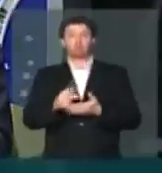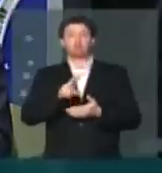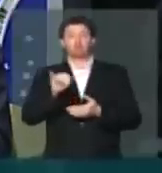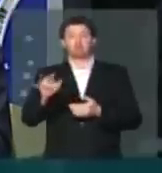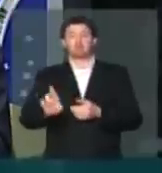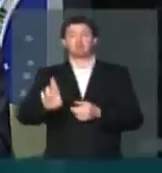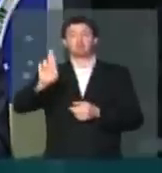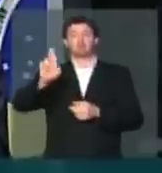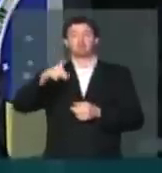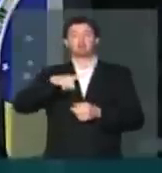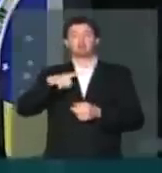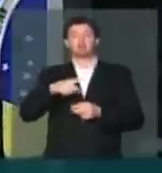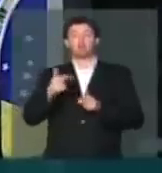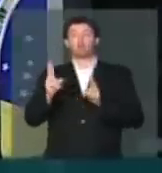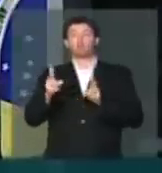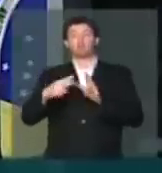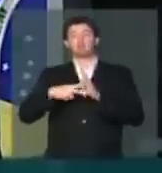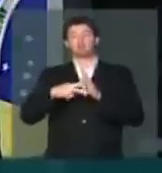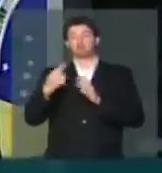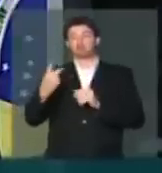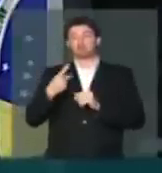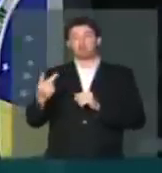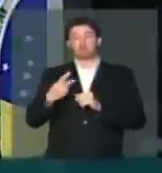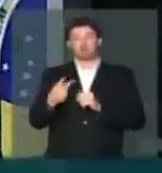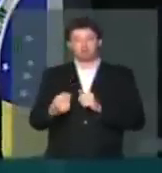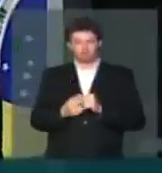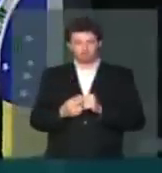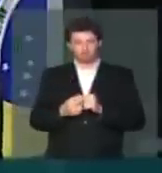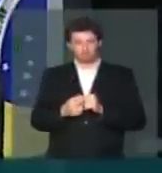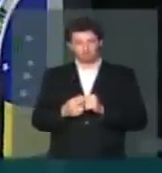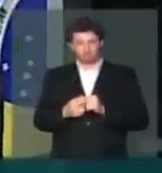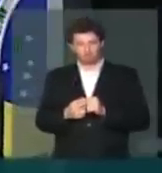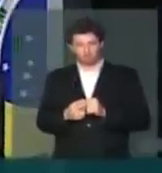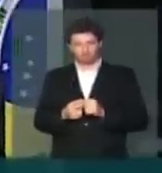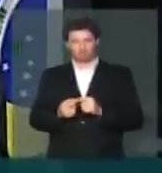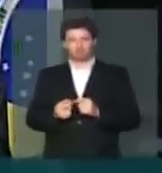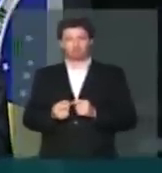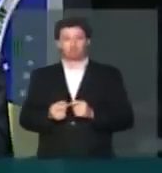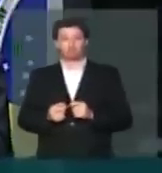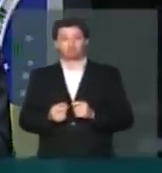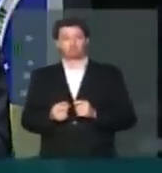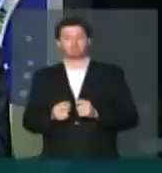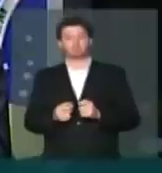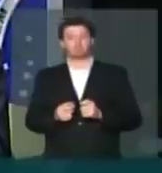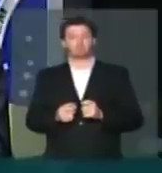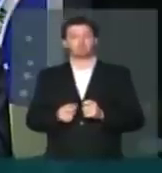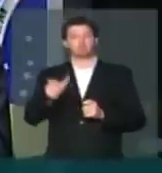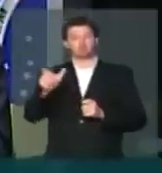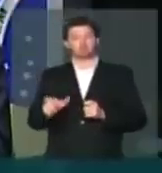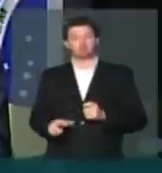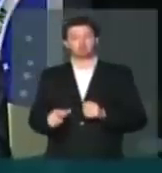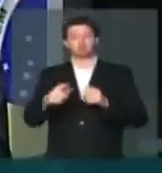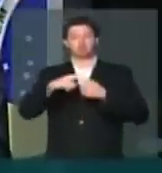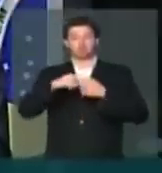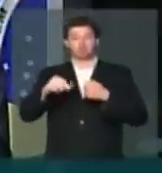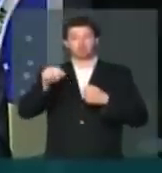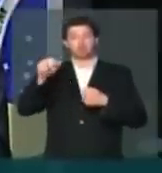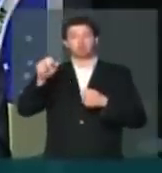serão representados pelo mesmo sindicato que representa os empregados da contratante, na forma do